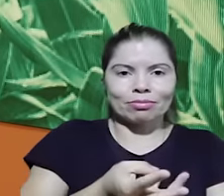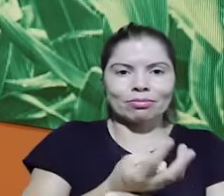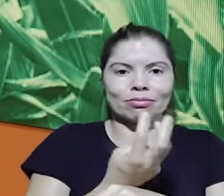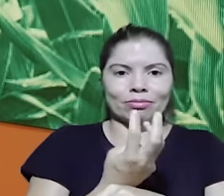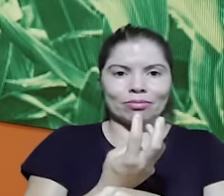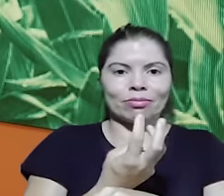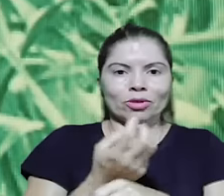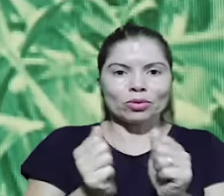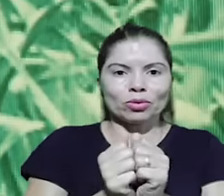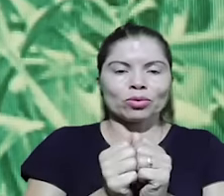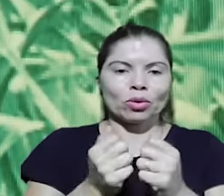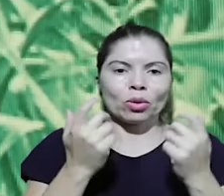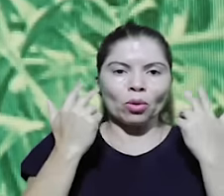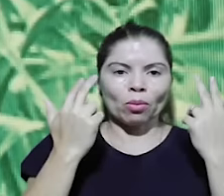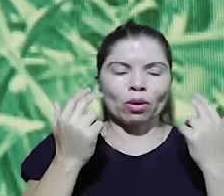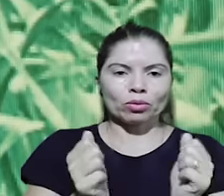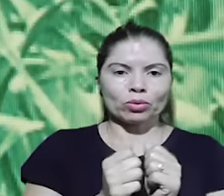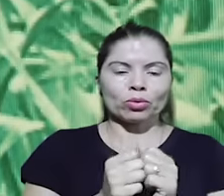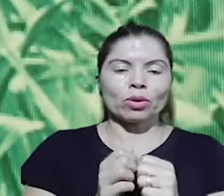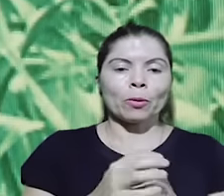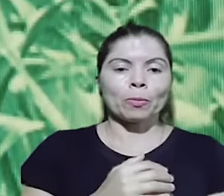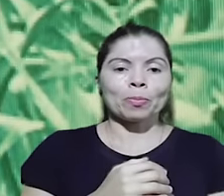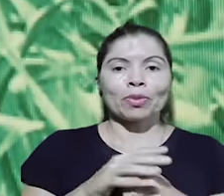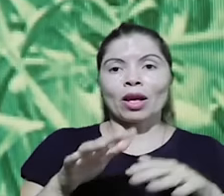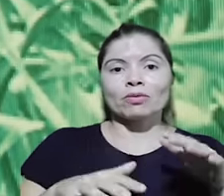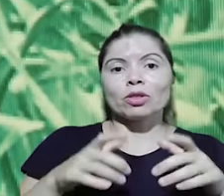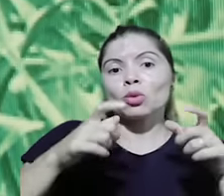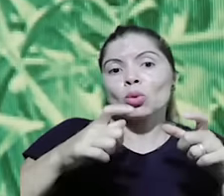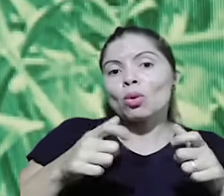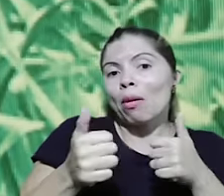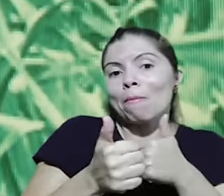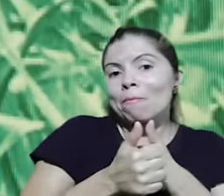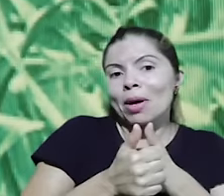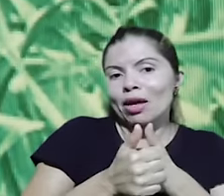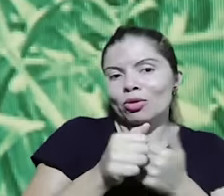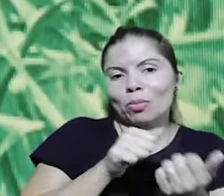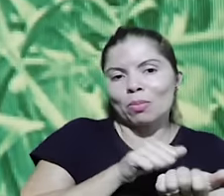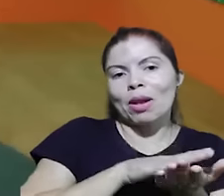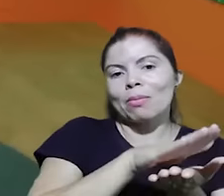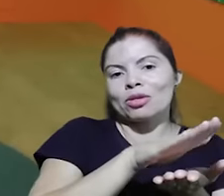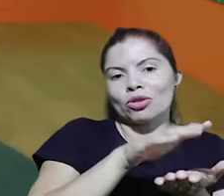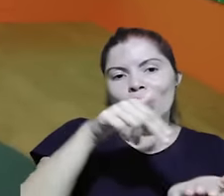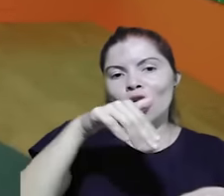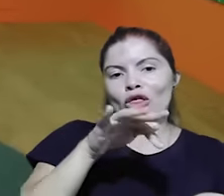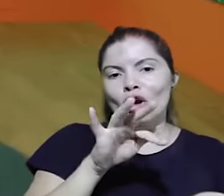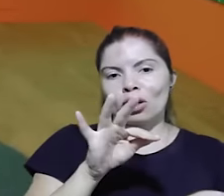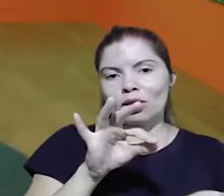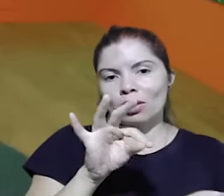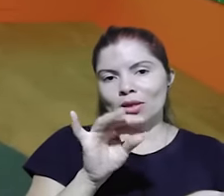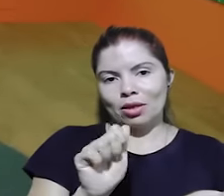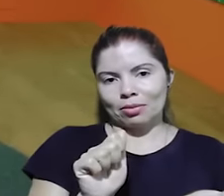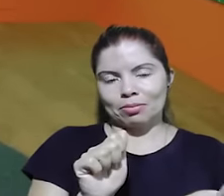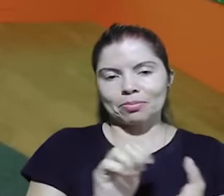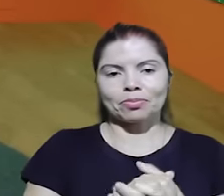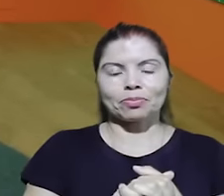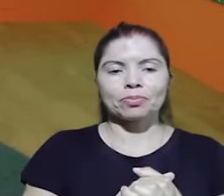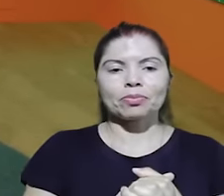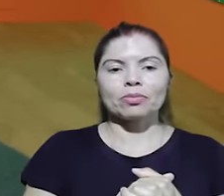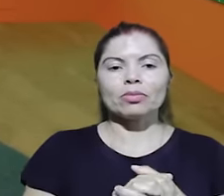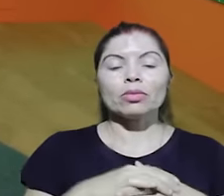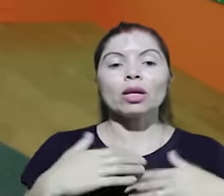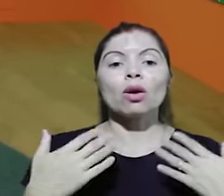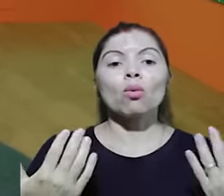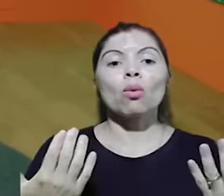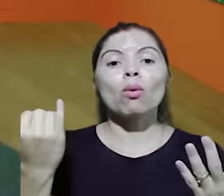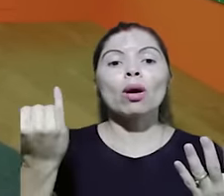produtor tá ali geralmente ele está num local que muito fácil para ele emitir essa nota entendi e Flávio fala pra gente qual que então é a